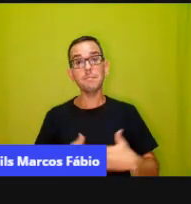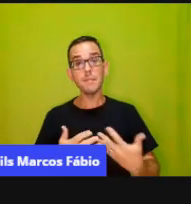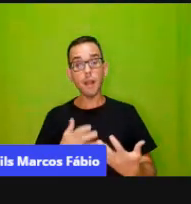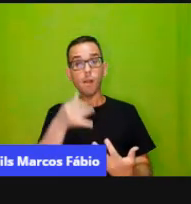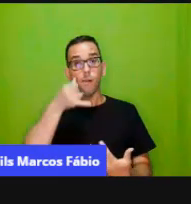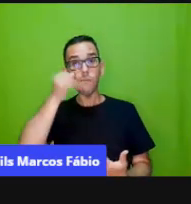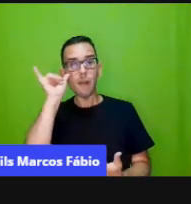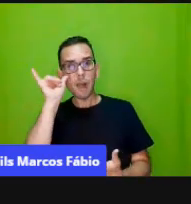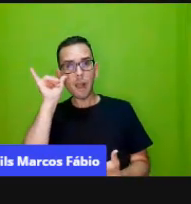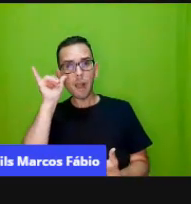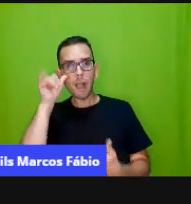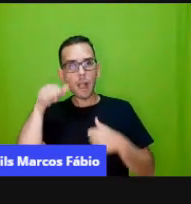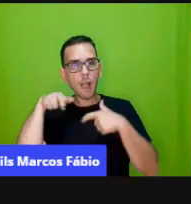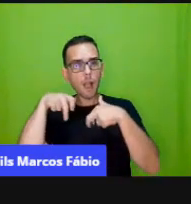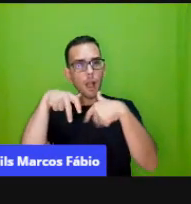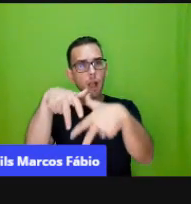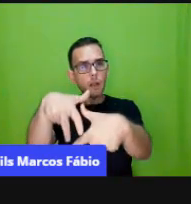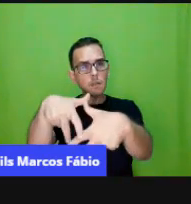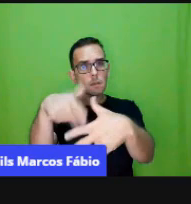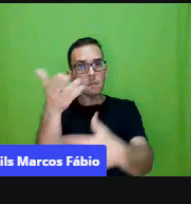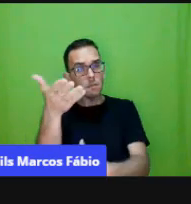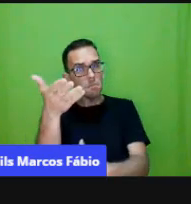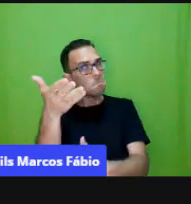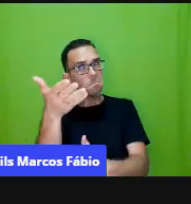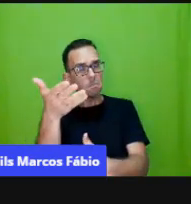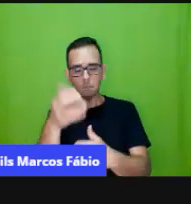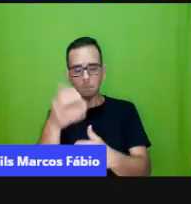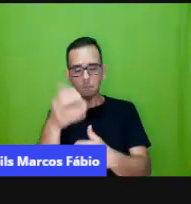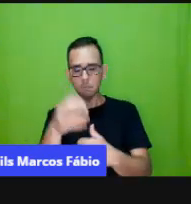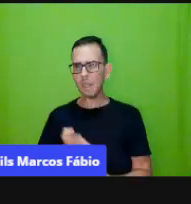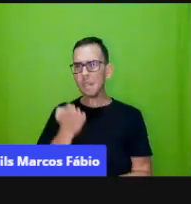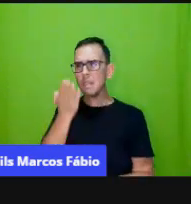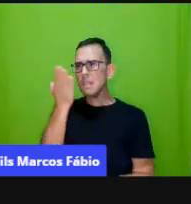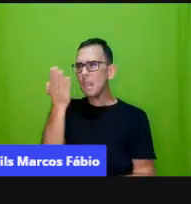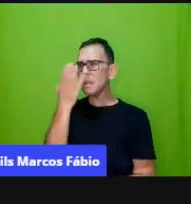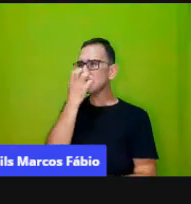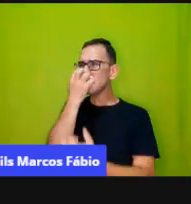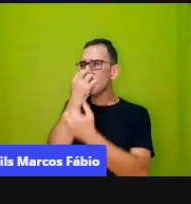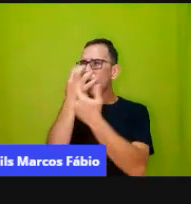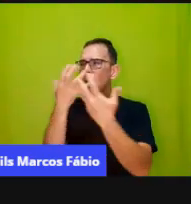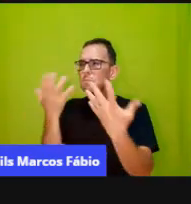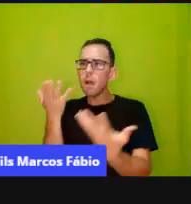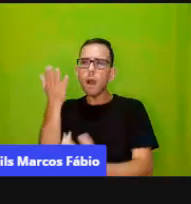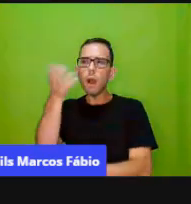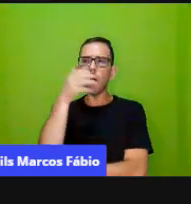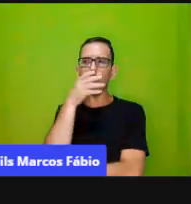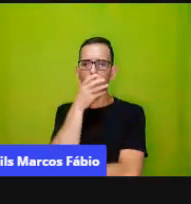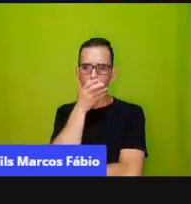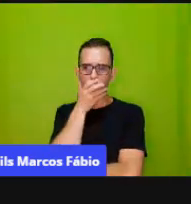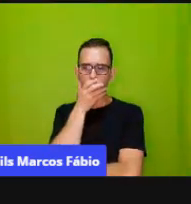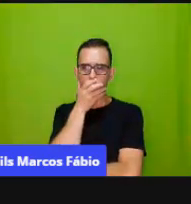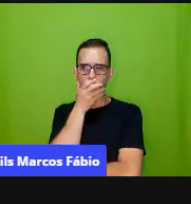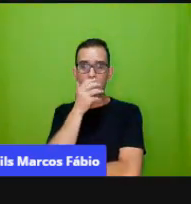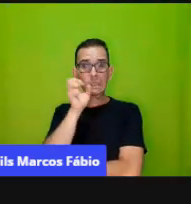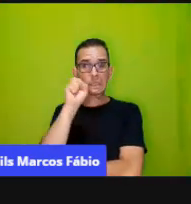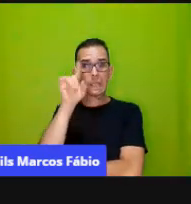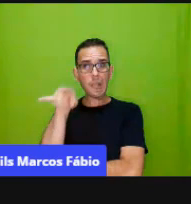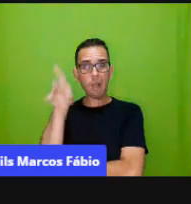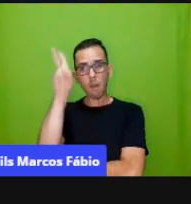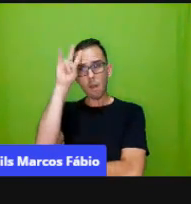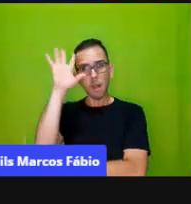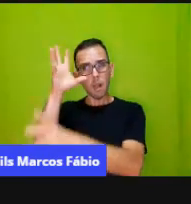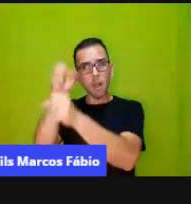não andam assim, né, gente? E esse animal? Será que, se eu te contar a história, você